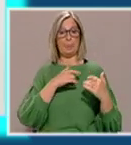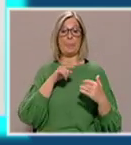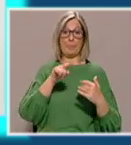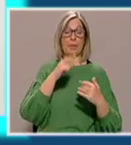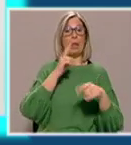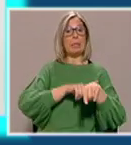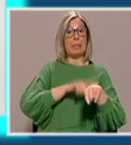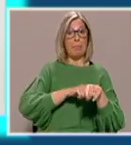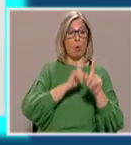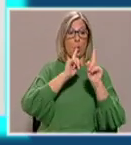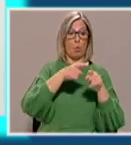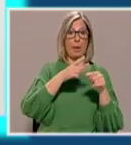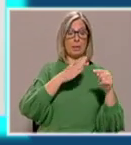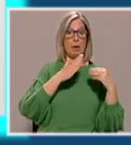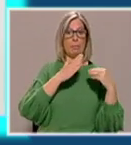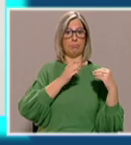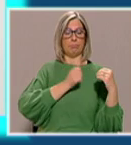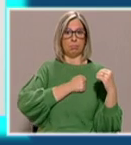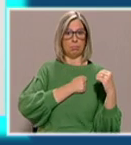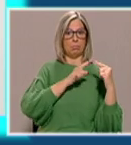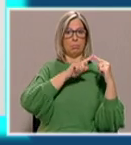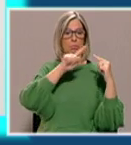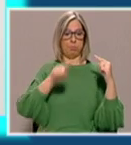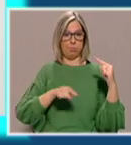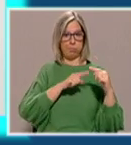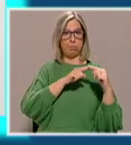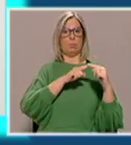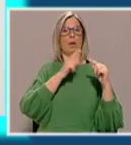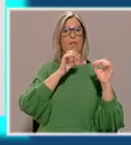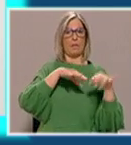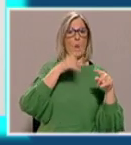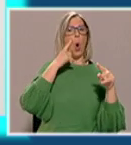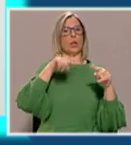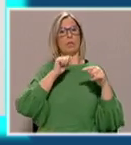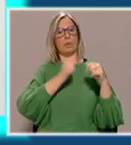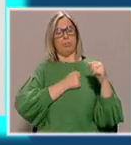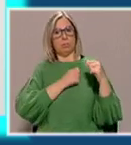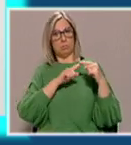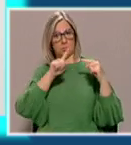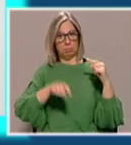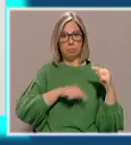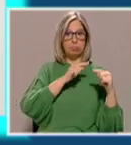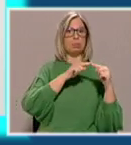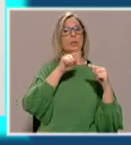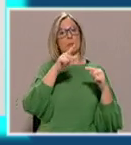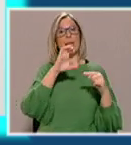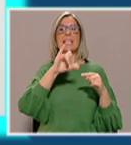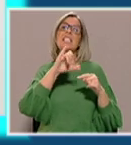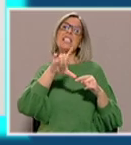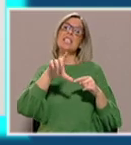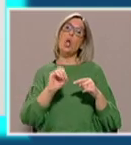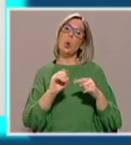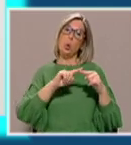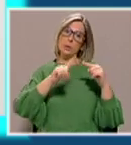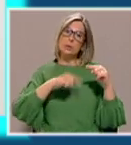e até que começa a contração seguinte, chamamos ciclo cardíaco. O ciclo cardíaco inicia-se então com a entrada